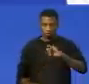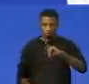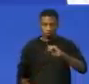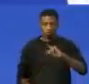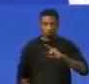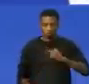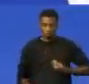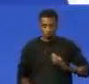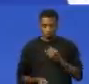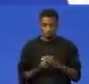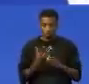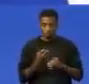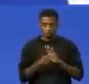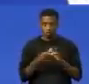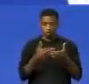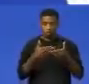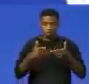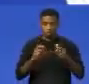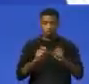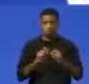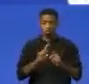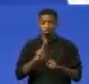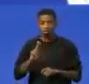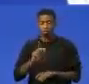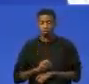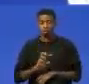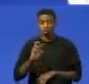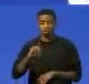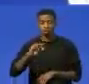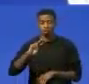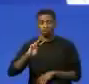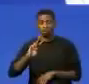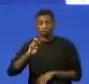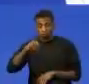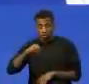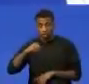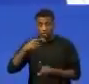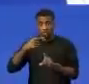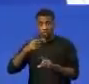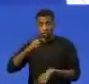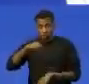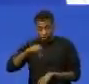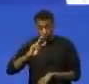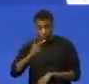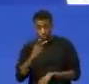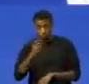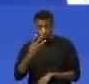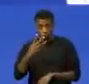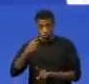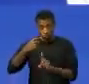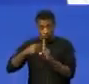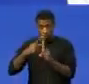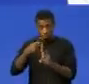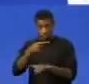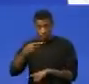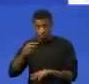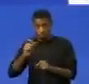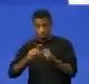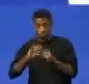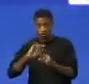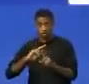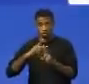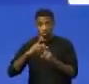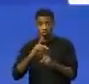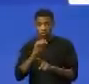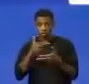tem, forma compostos iônicos, né? NH4+, o X-. Ocorrerá fixação de moléculas